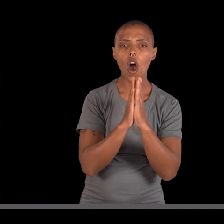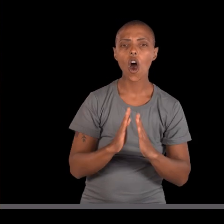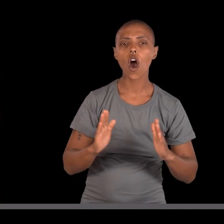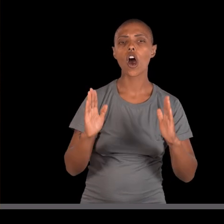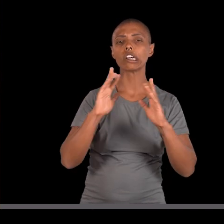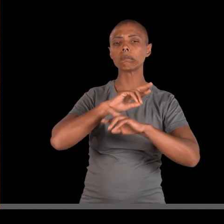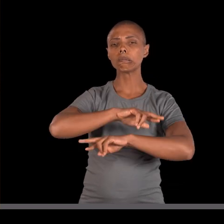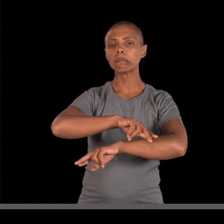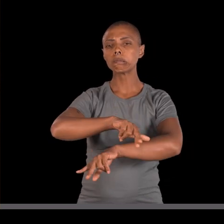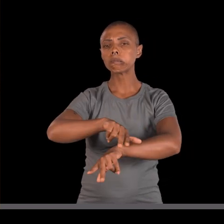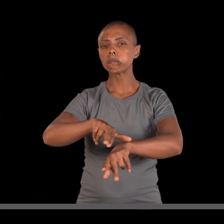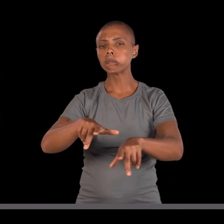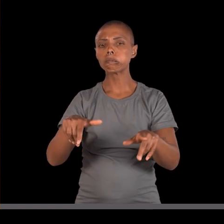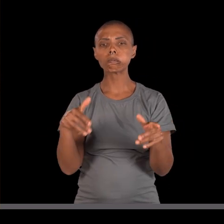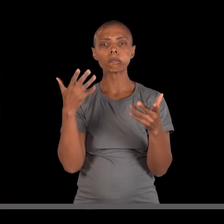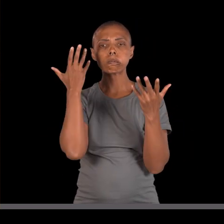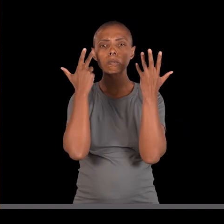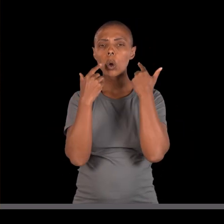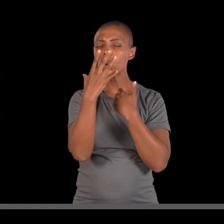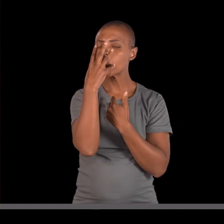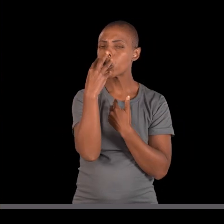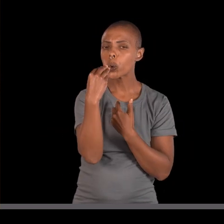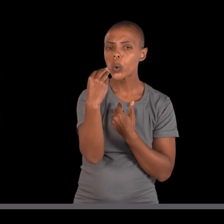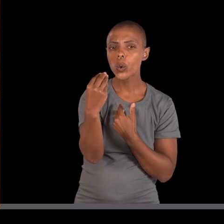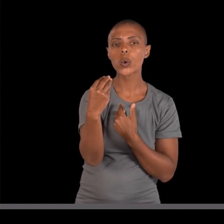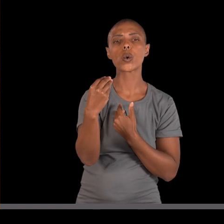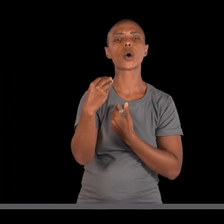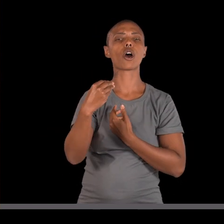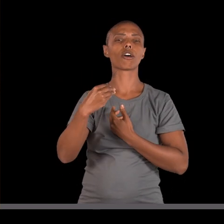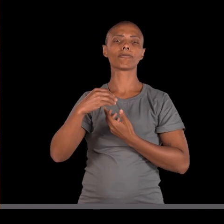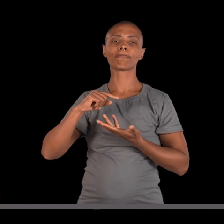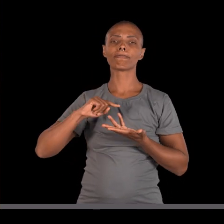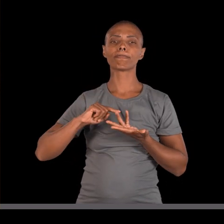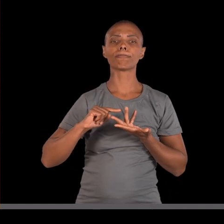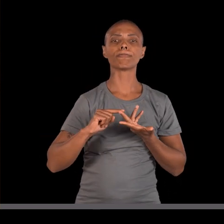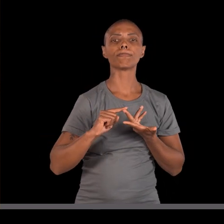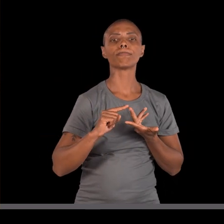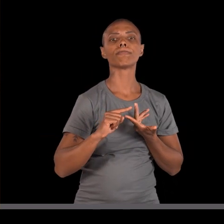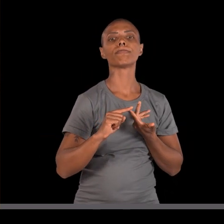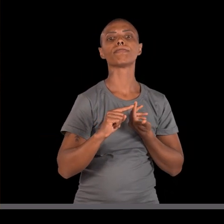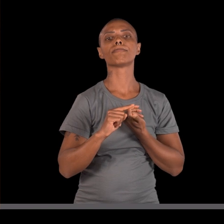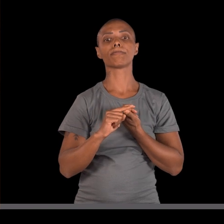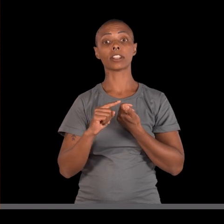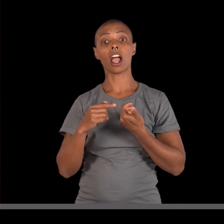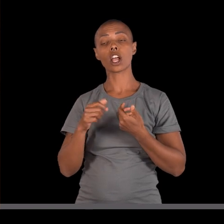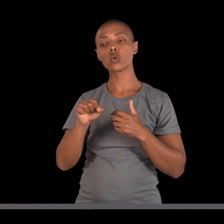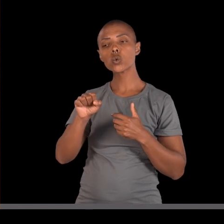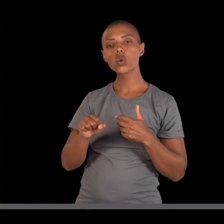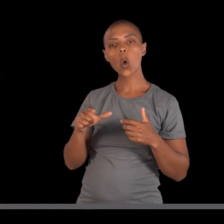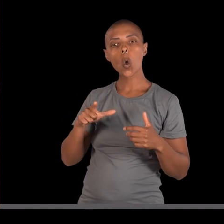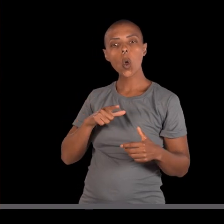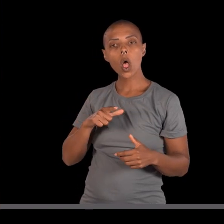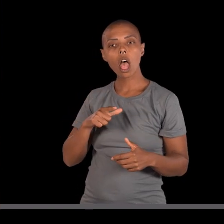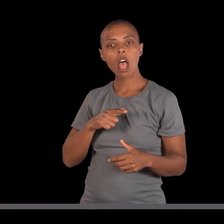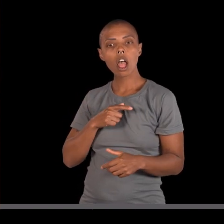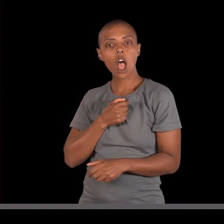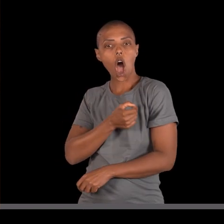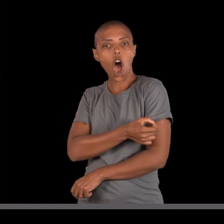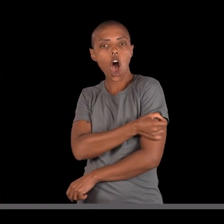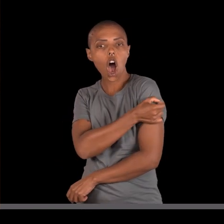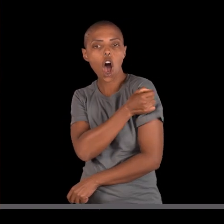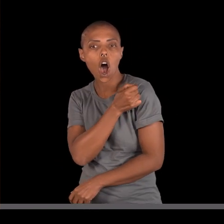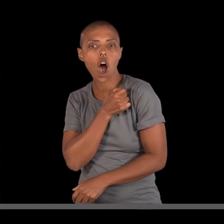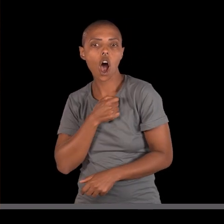cervo, lobo, bisão, urso pardo, arminho, cão da pradaria, no caso aqui mais no sul,